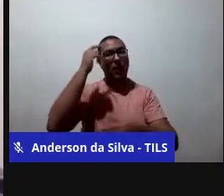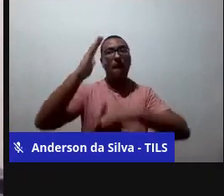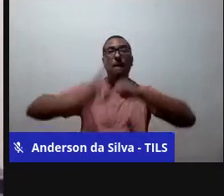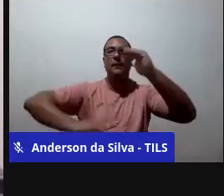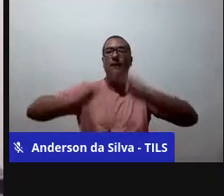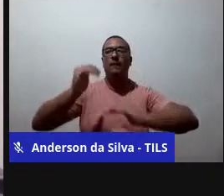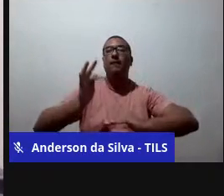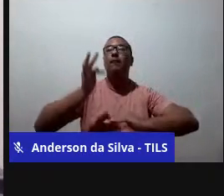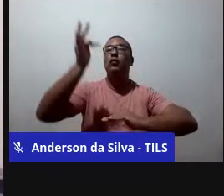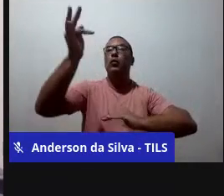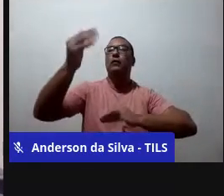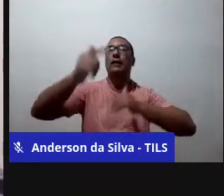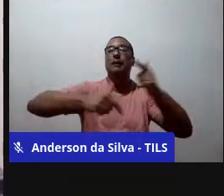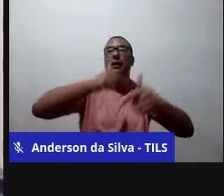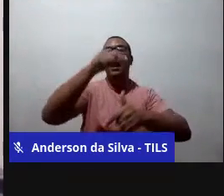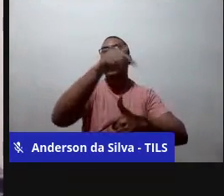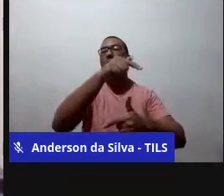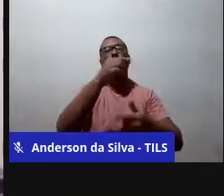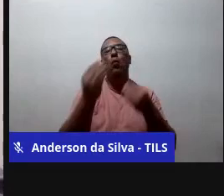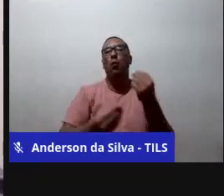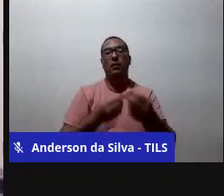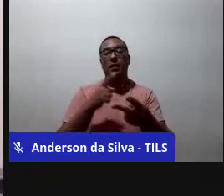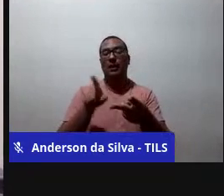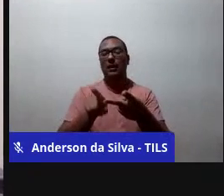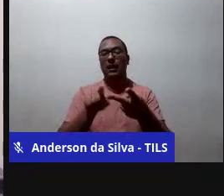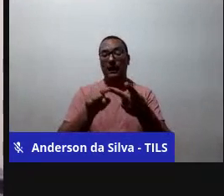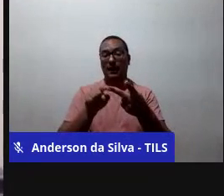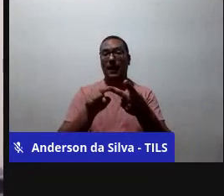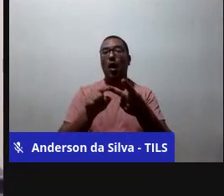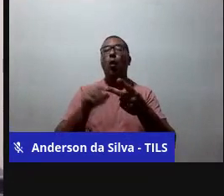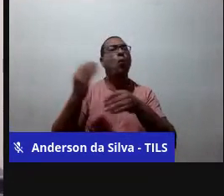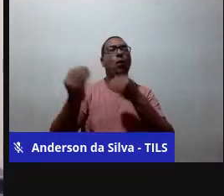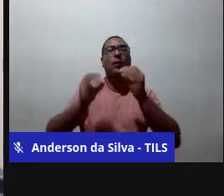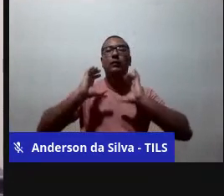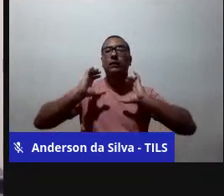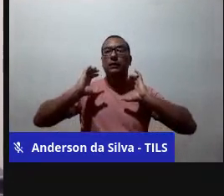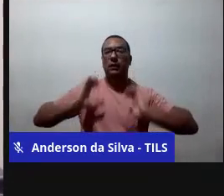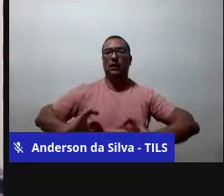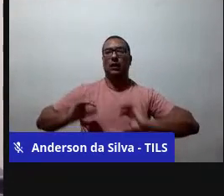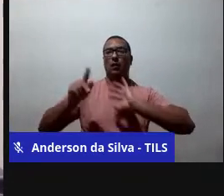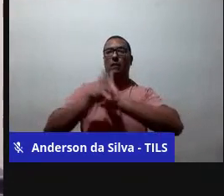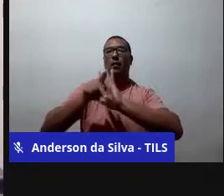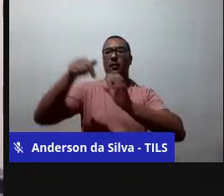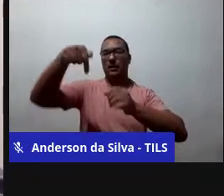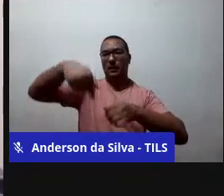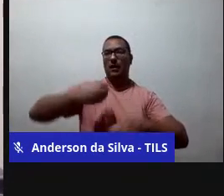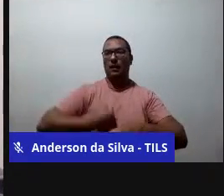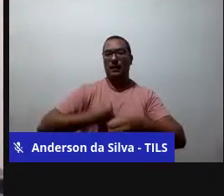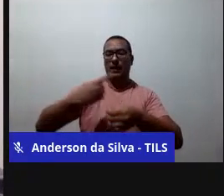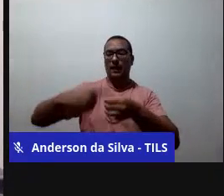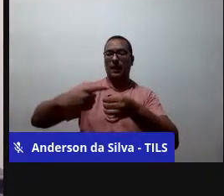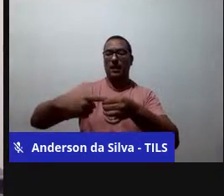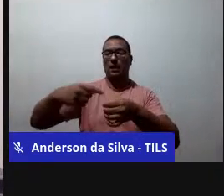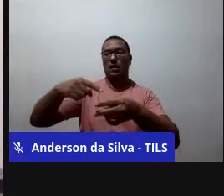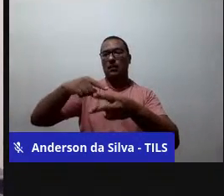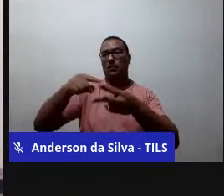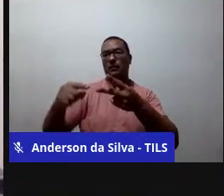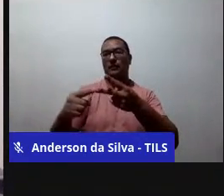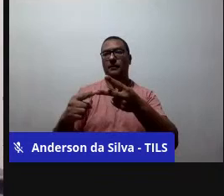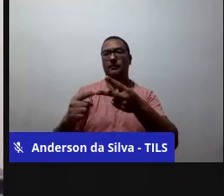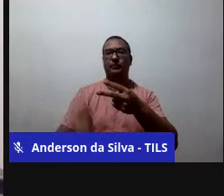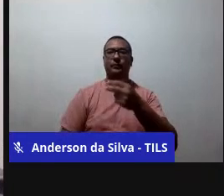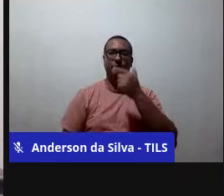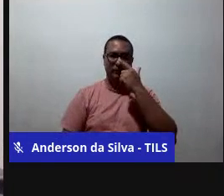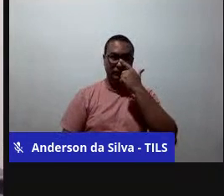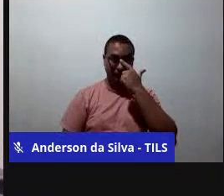do futuro, e a outra do cidadão que vive nessa cidade do futuro, né? Nessa cidade inteligente. Só para a gente